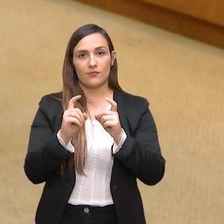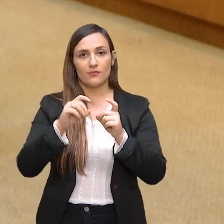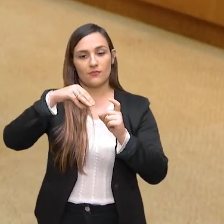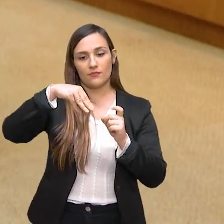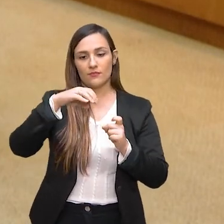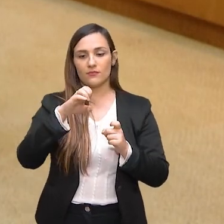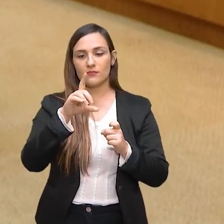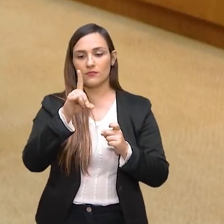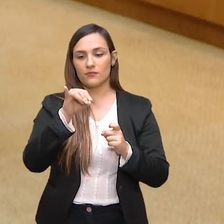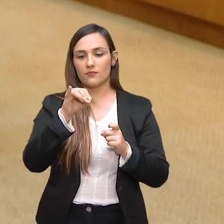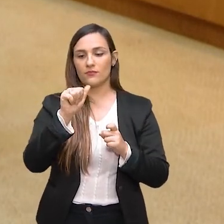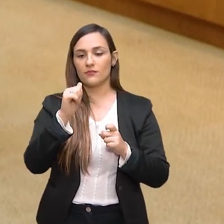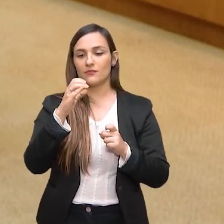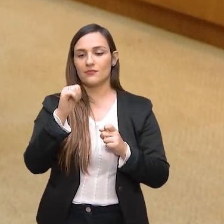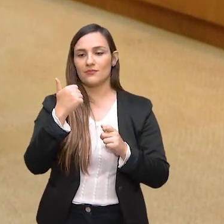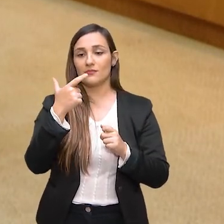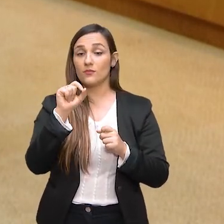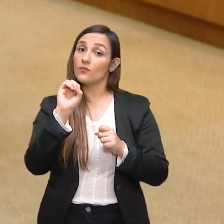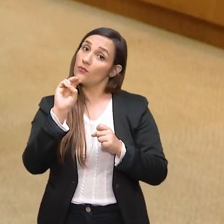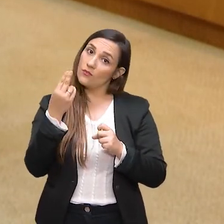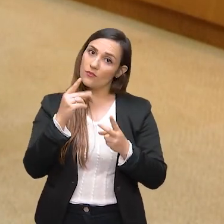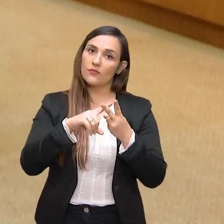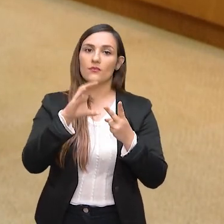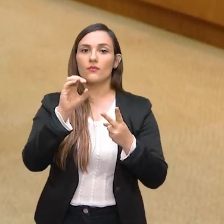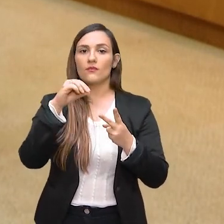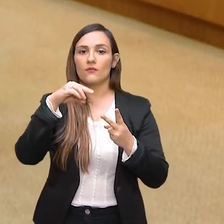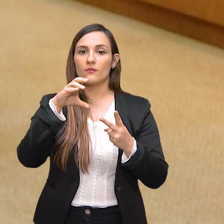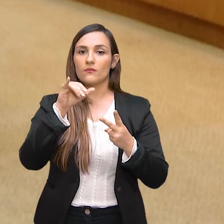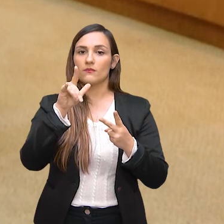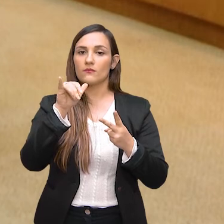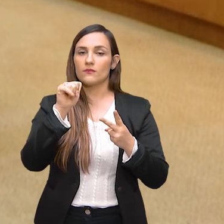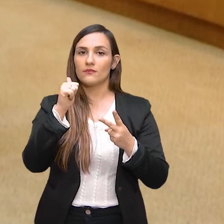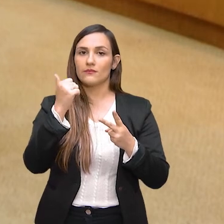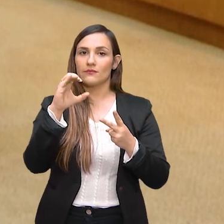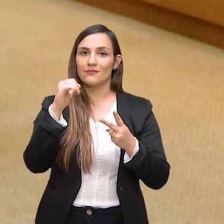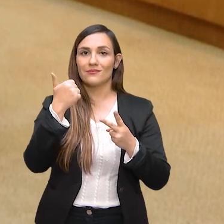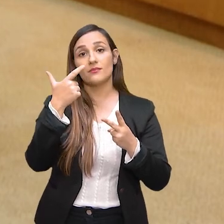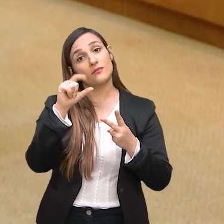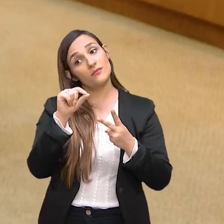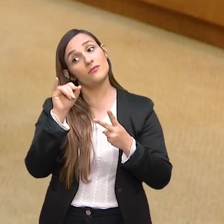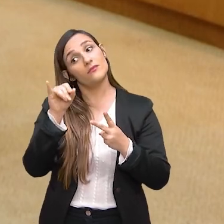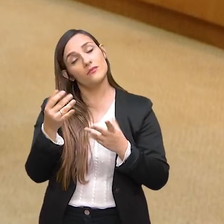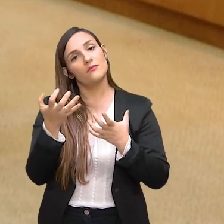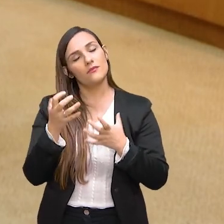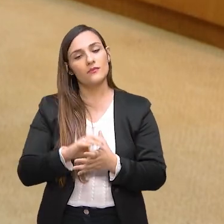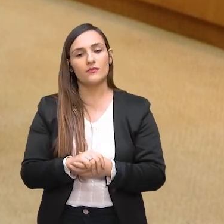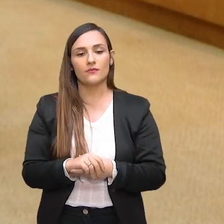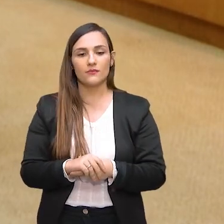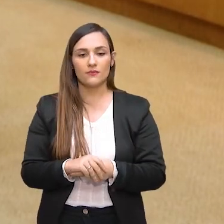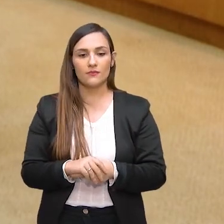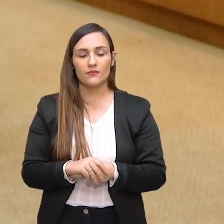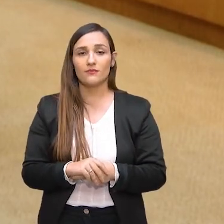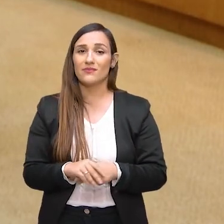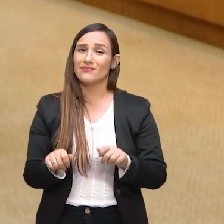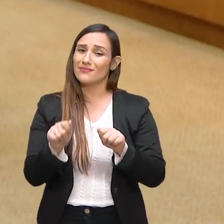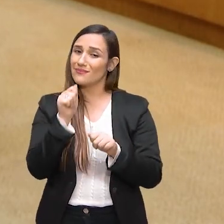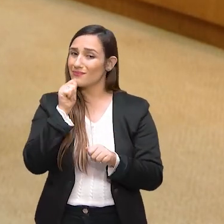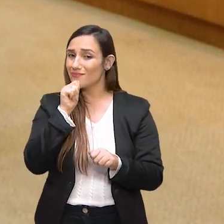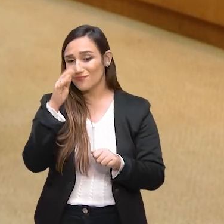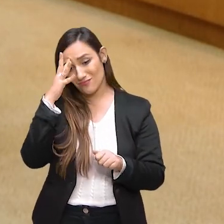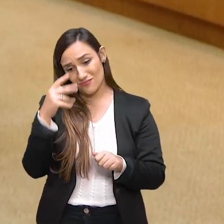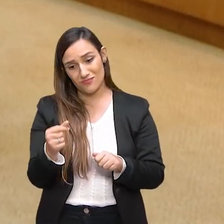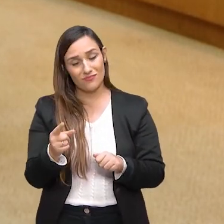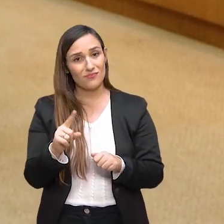essa audiência de mediação e conciliação, conforme a hipótese, né? Só que eu entendo que a questão não foi muito